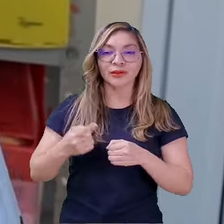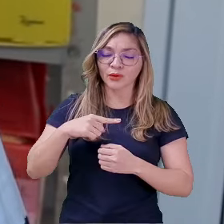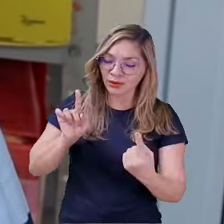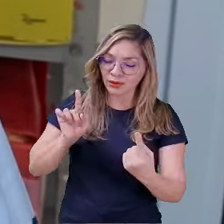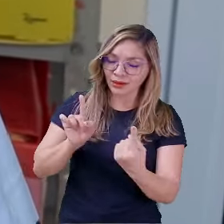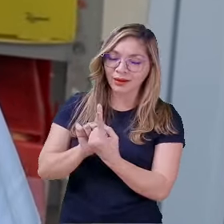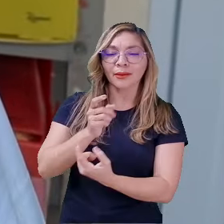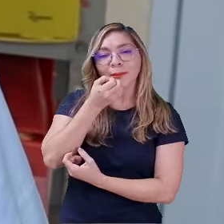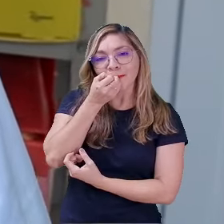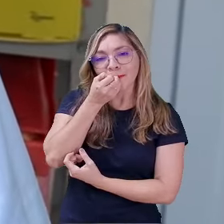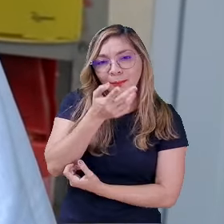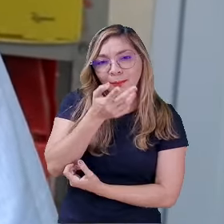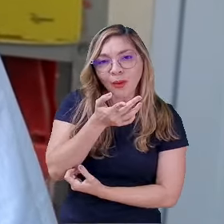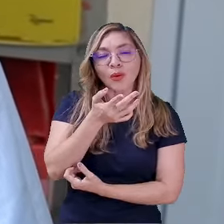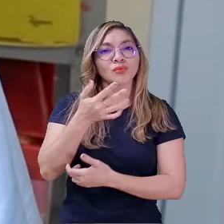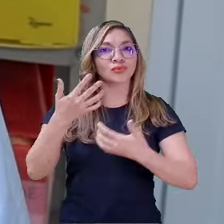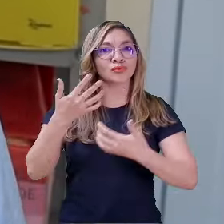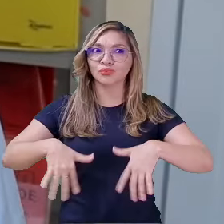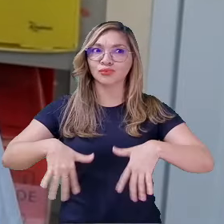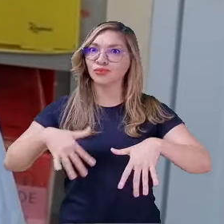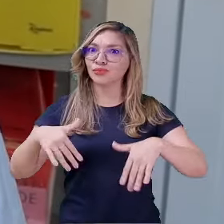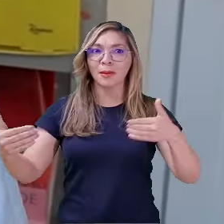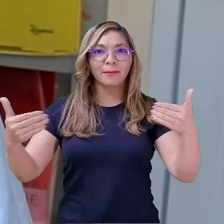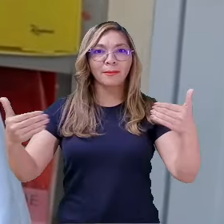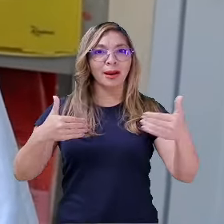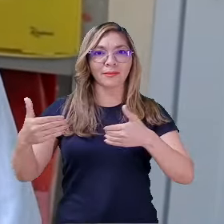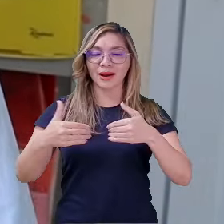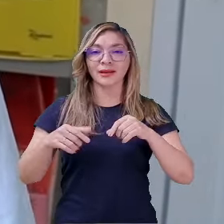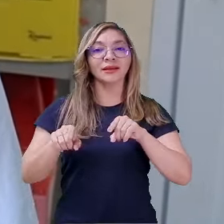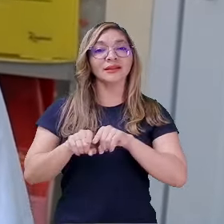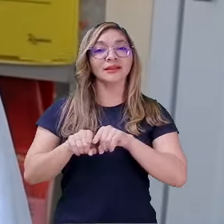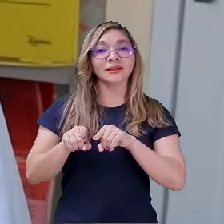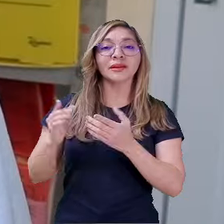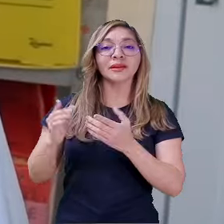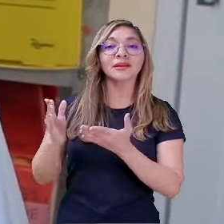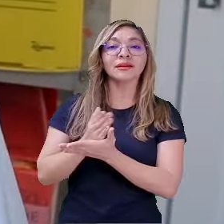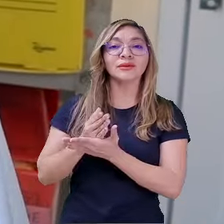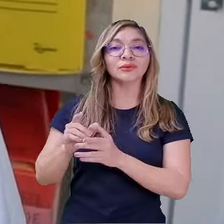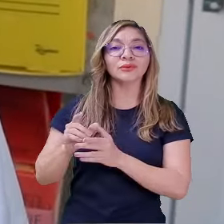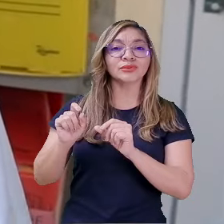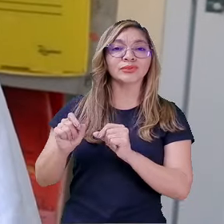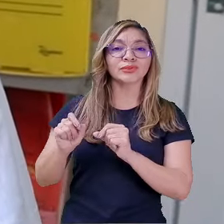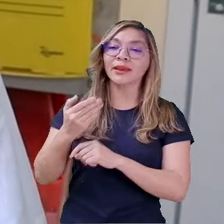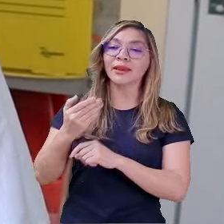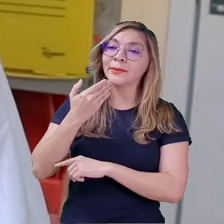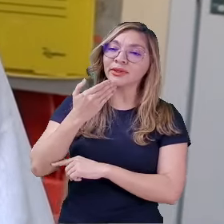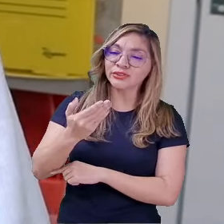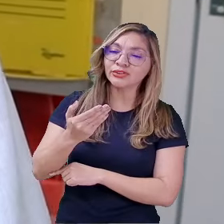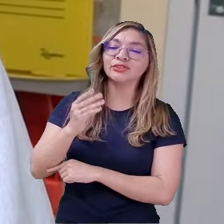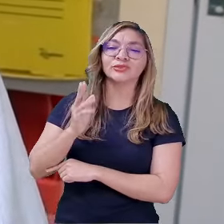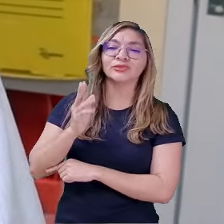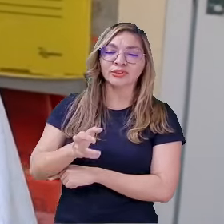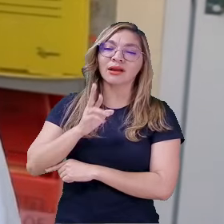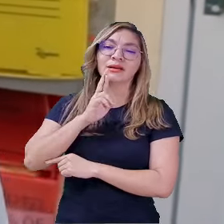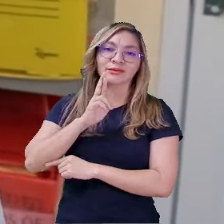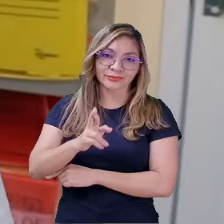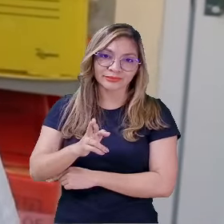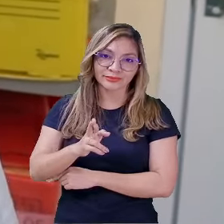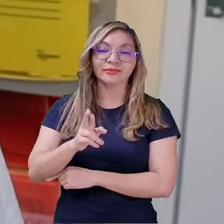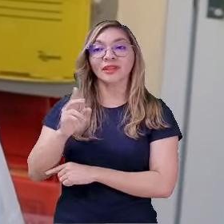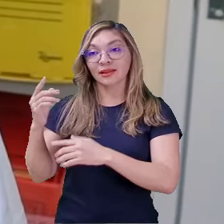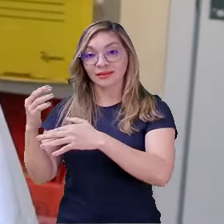uma demanda bem grande, né, e cumprimento de algumas solicitações que a gente já recebe na cidade para vir